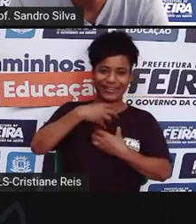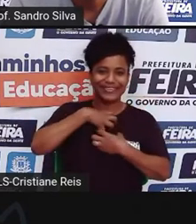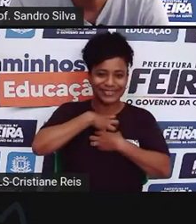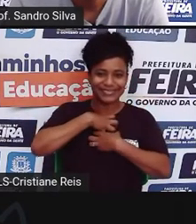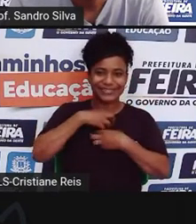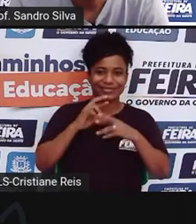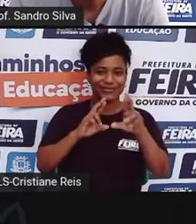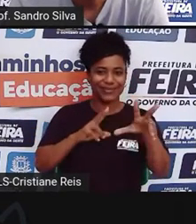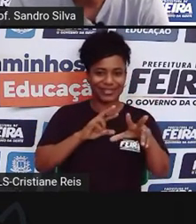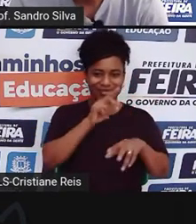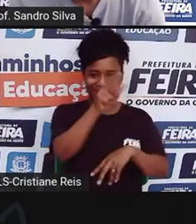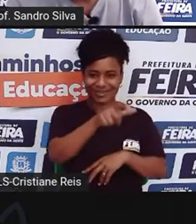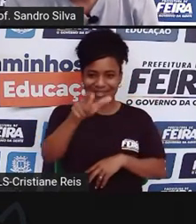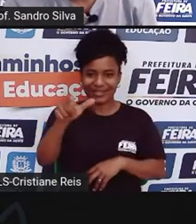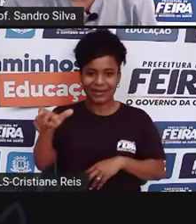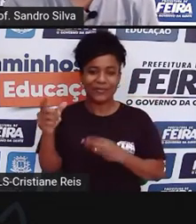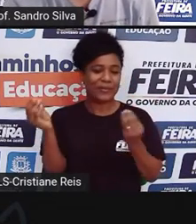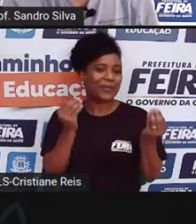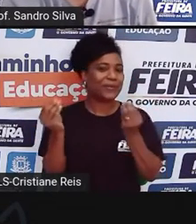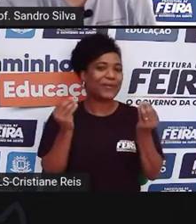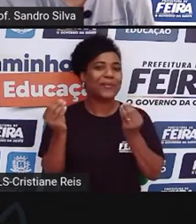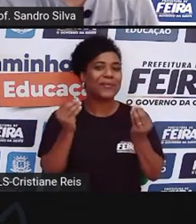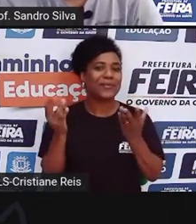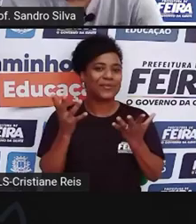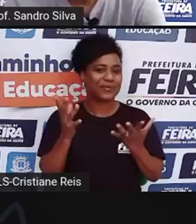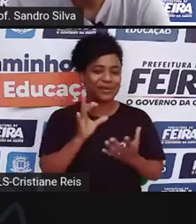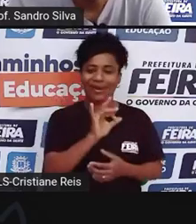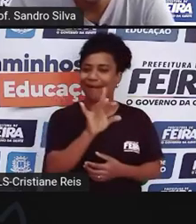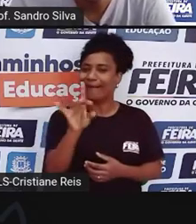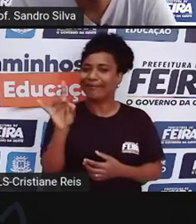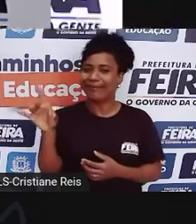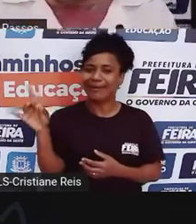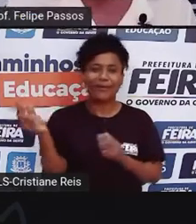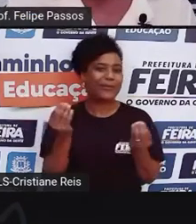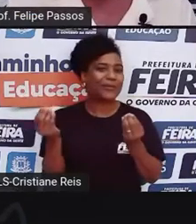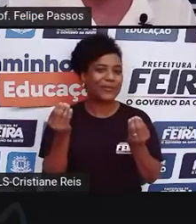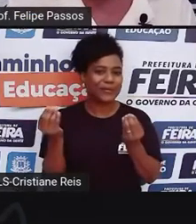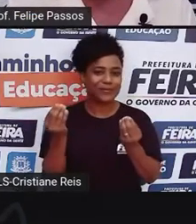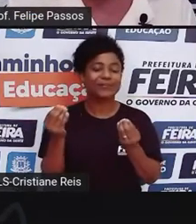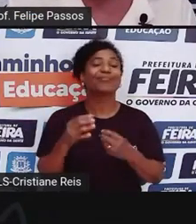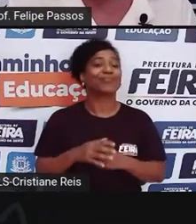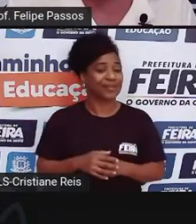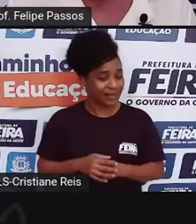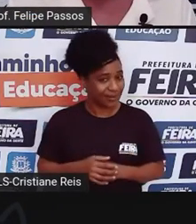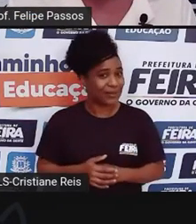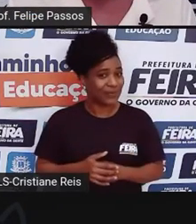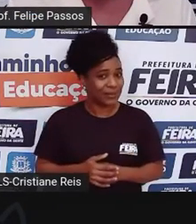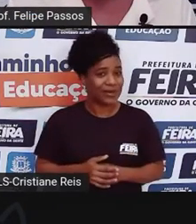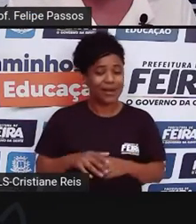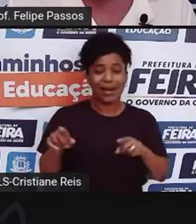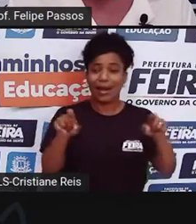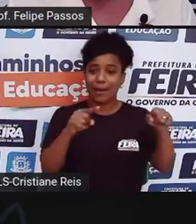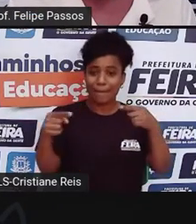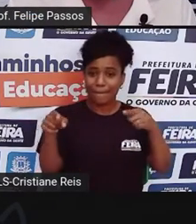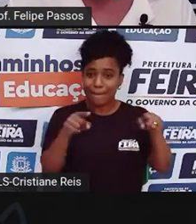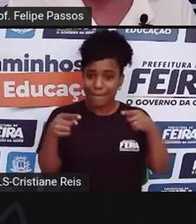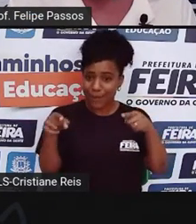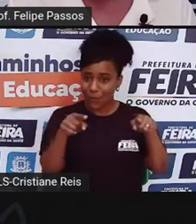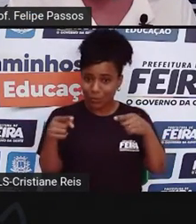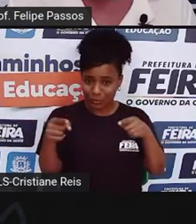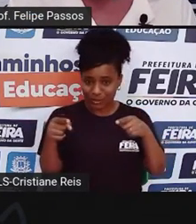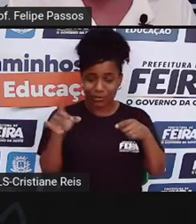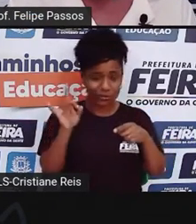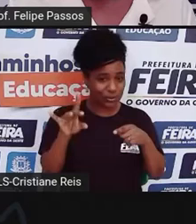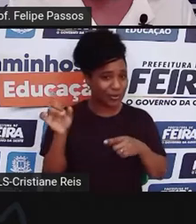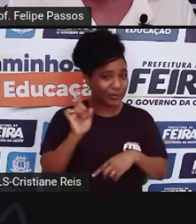pessoa, do contato de cada um com a música? Olha, tudo influencia. Eu nem vou dizer a música, mas deixa eu dar um exemplo aqui.